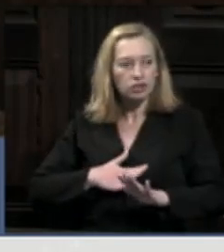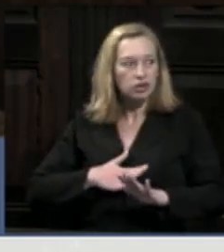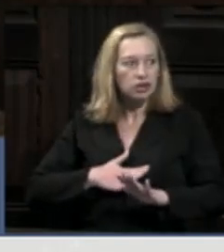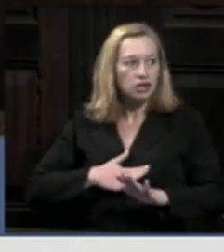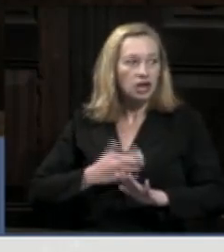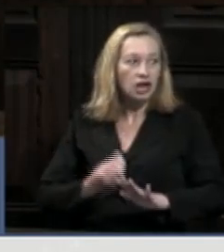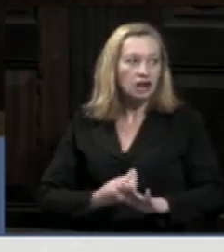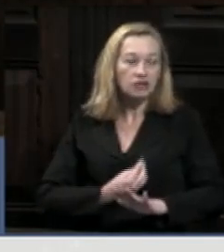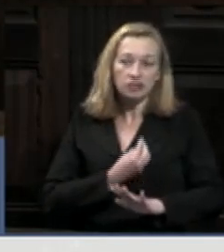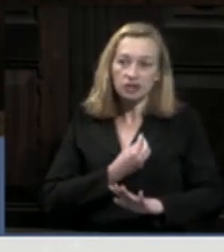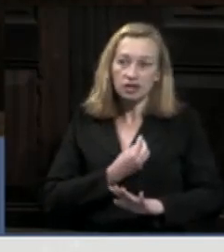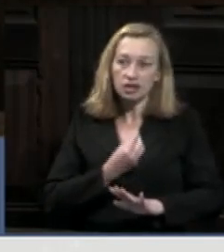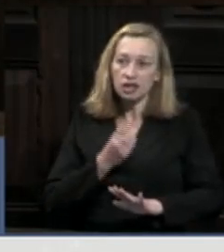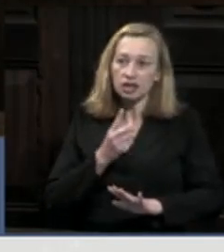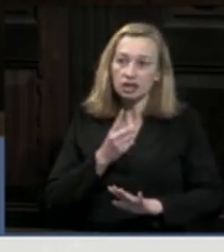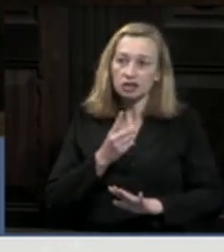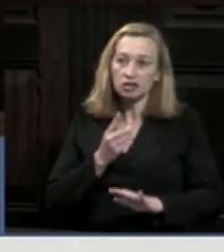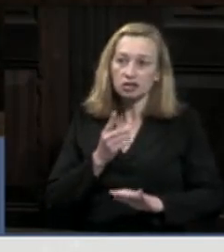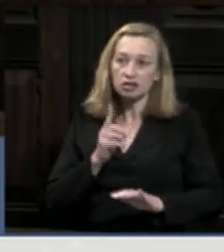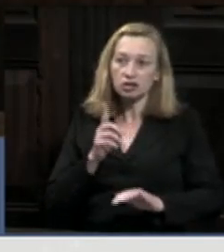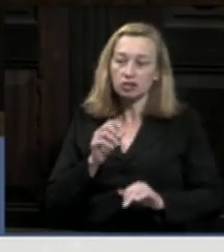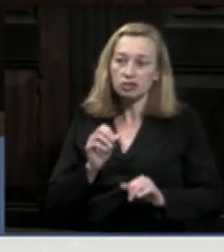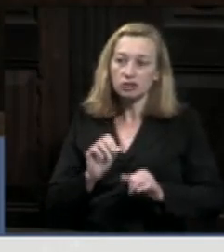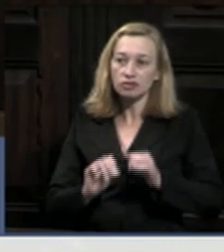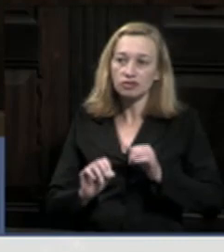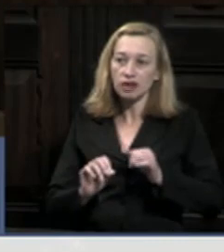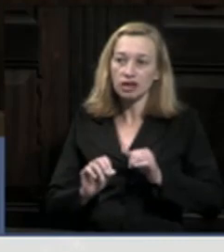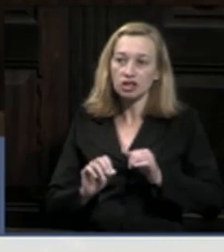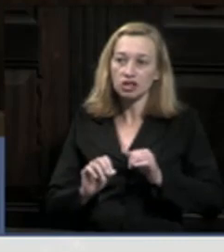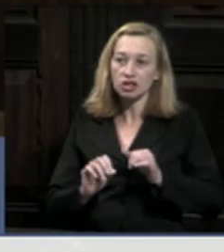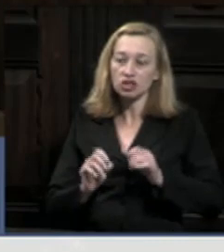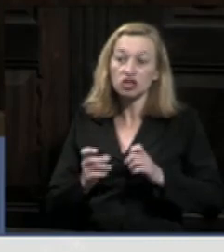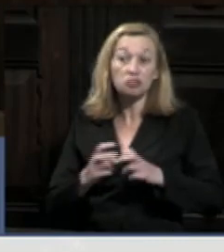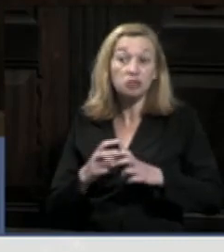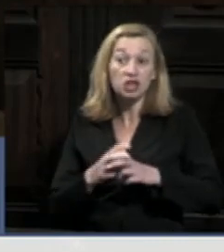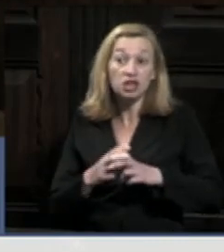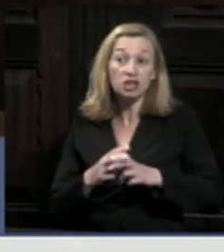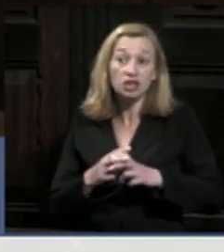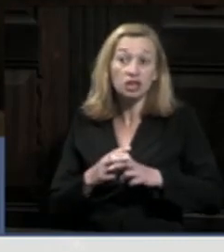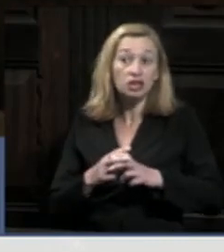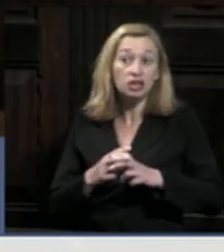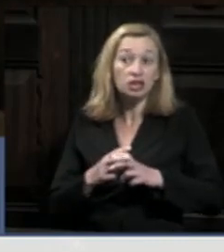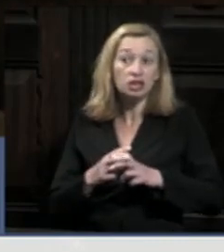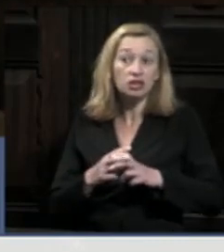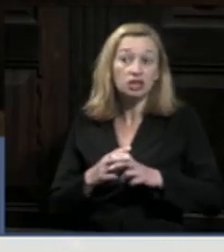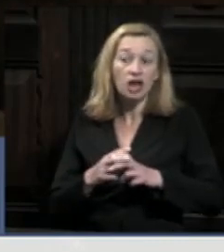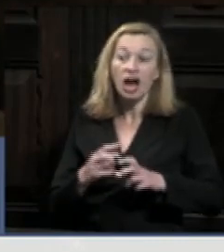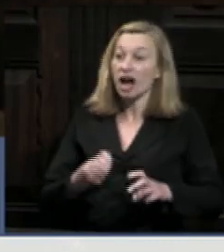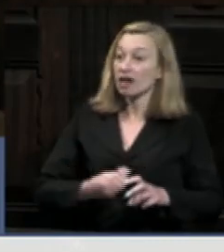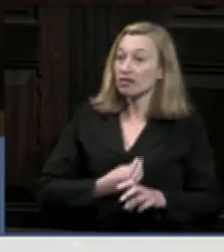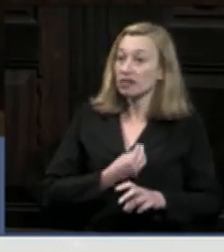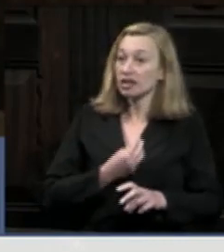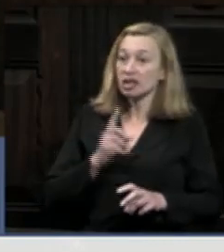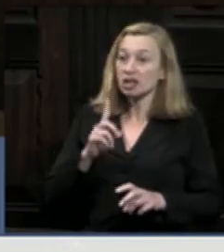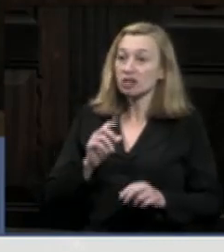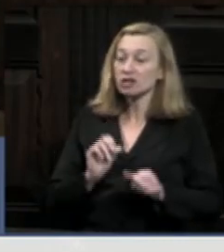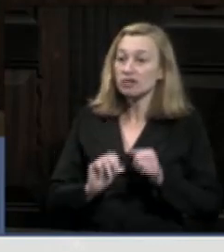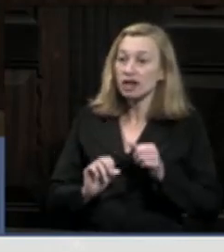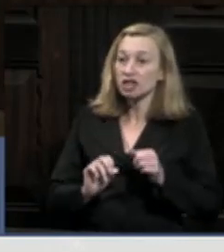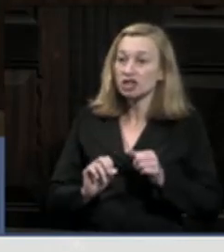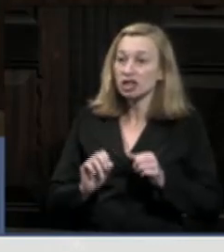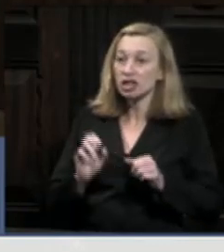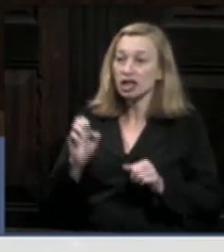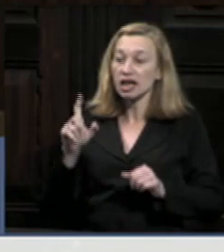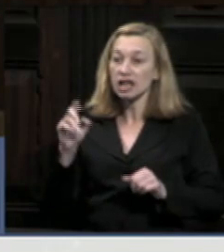não se faz de festivais a vida não se faz eleições a vida não se